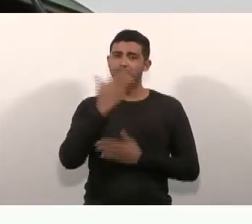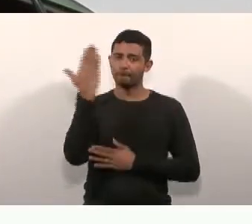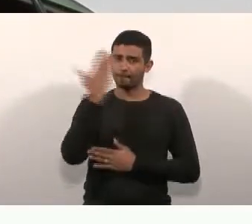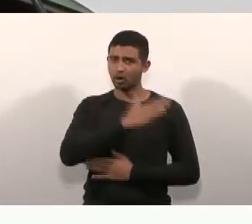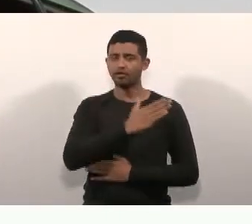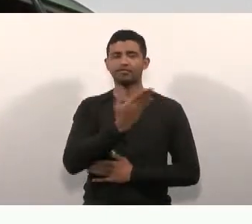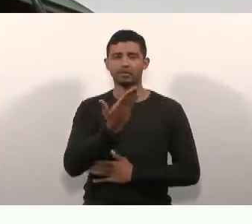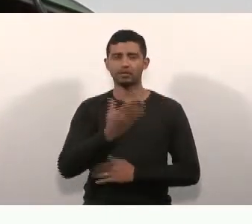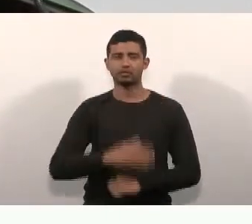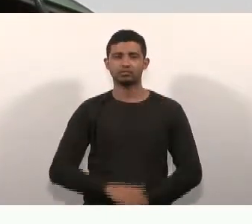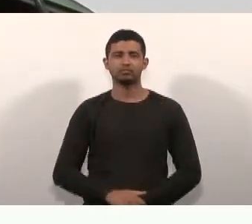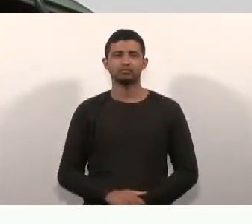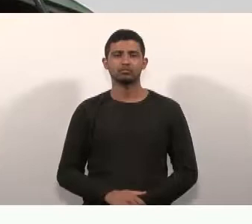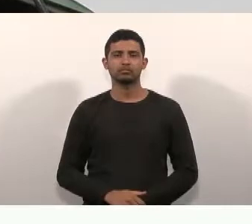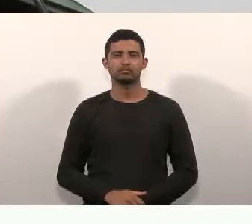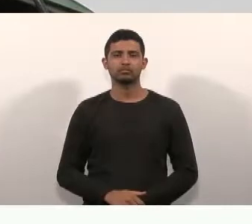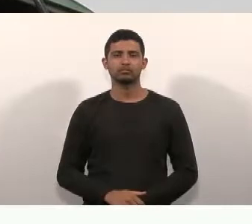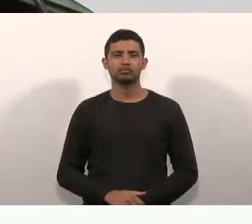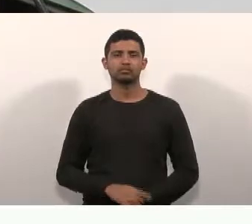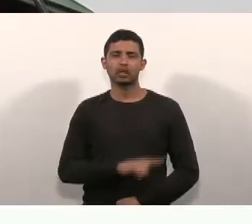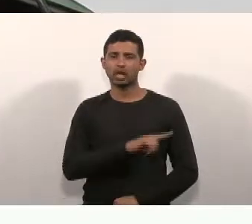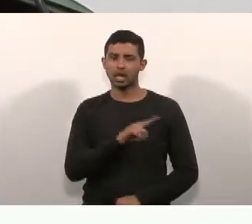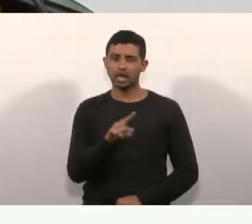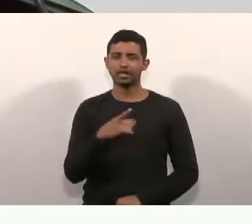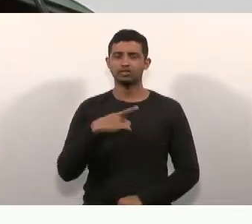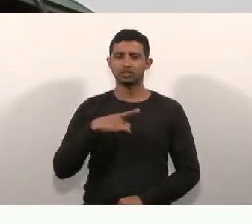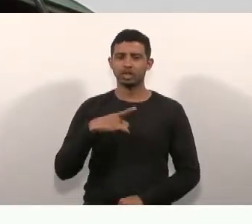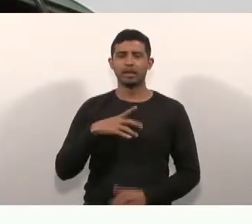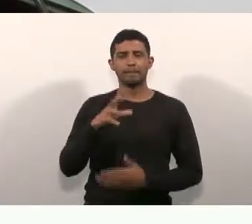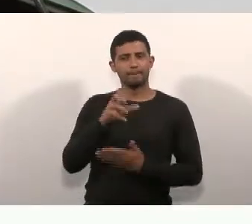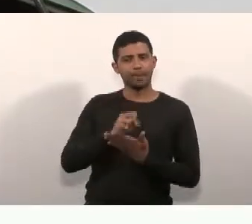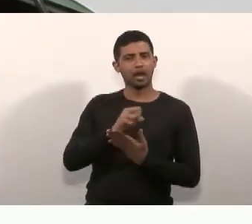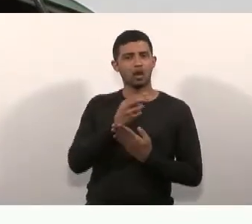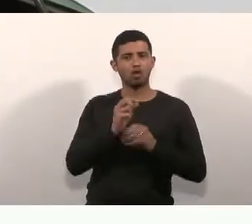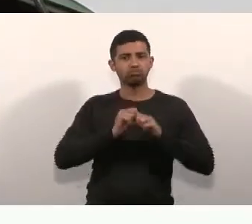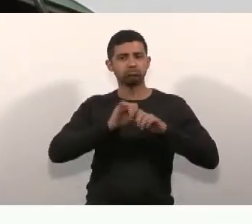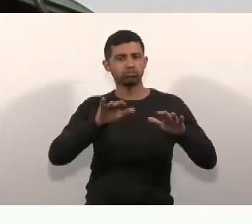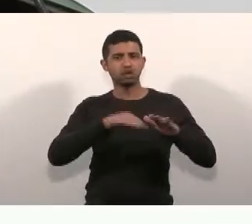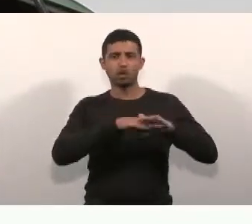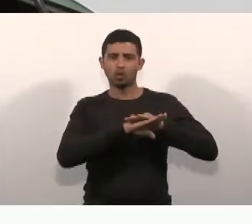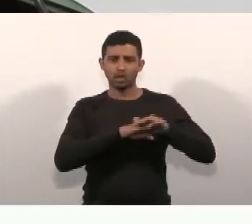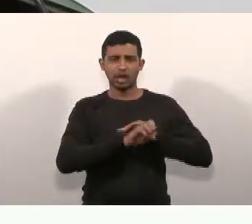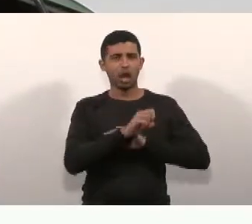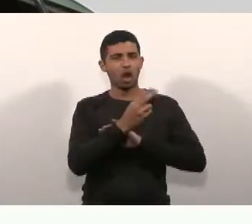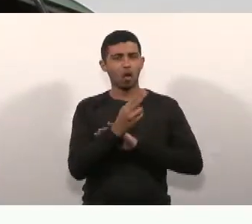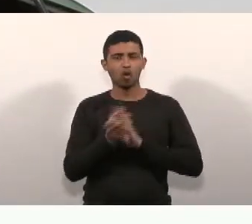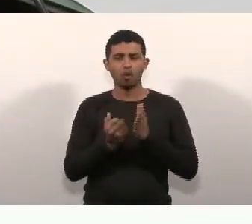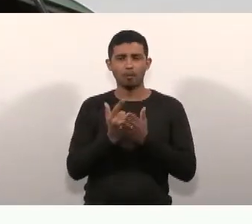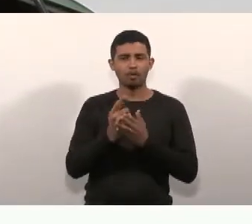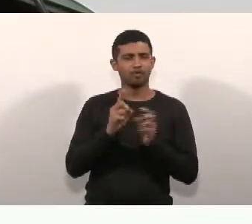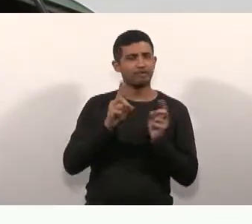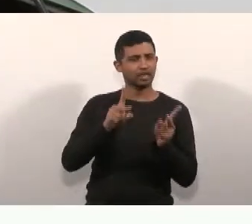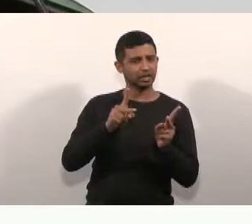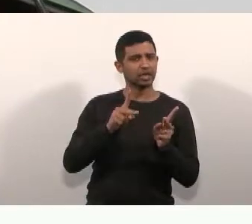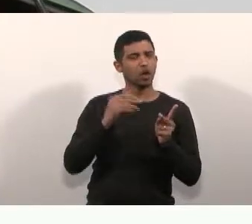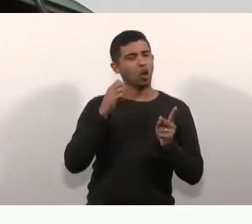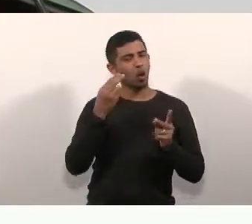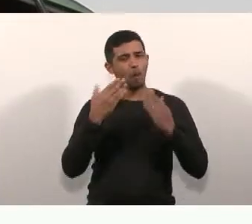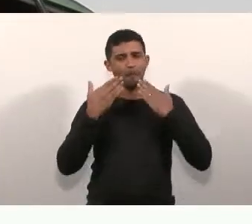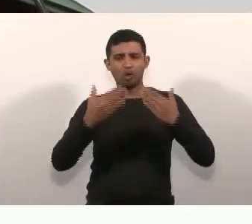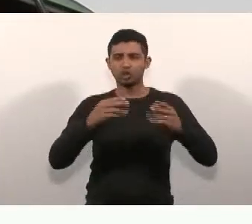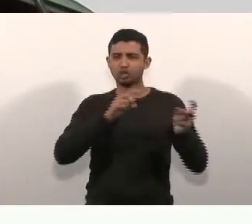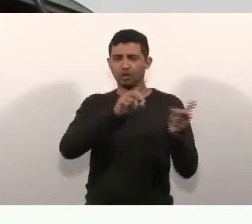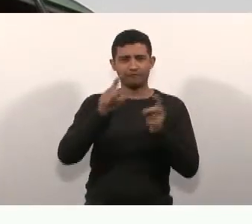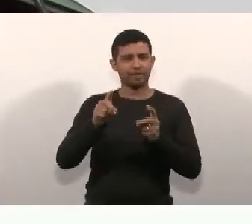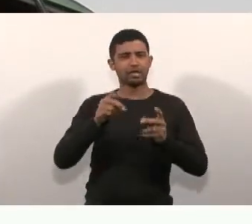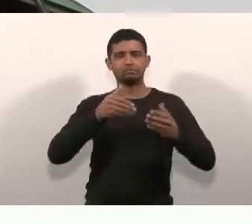enfim, em que se for constatado que adquiriram, distribuíram, transportaram, estocaram, revenderam ou expuseram à venda quaisquer bens